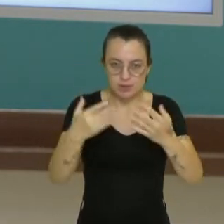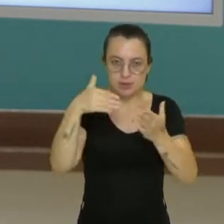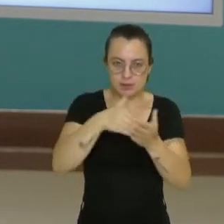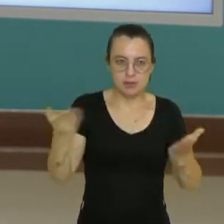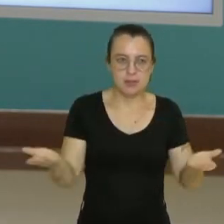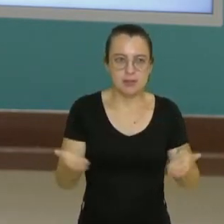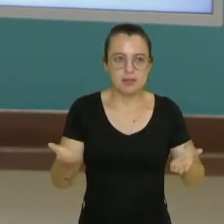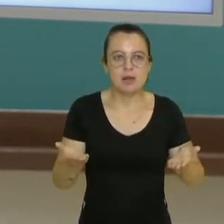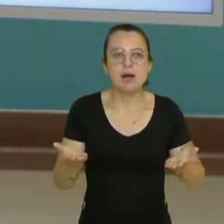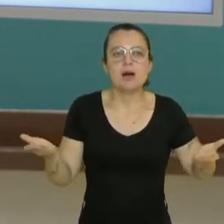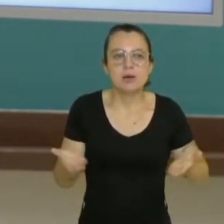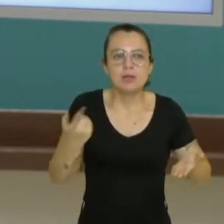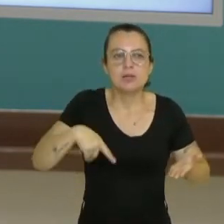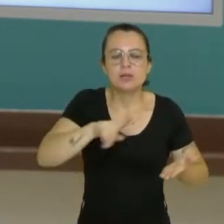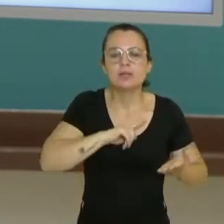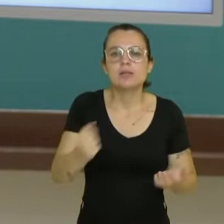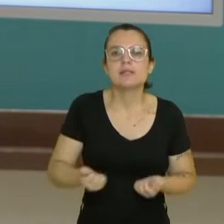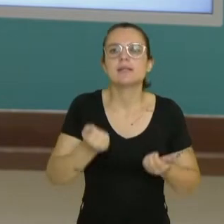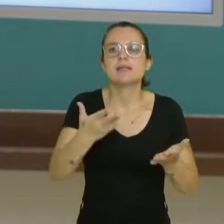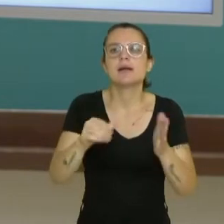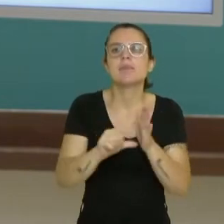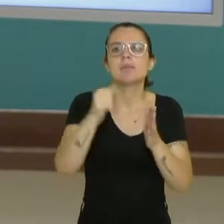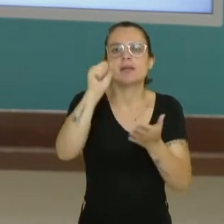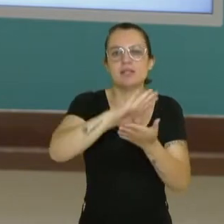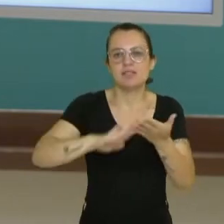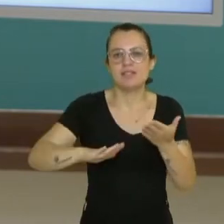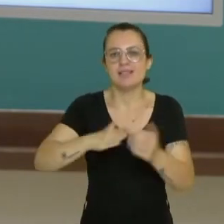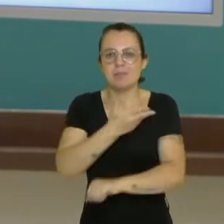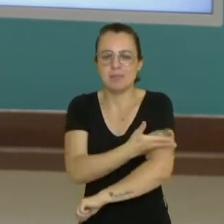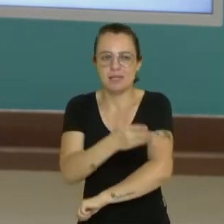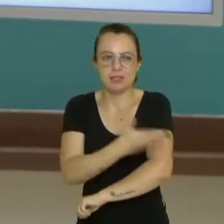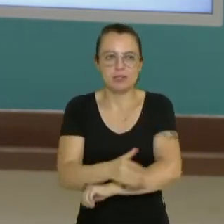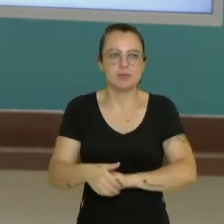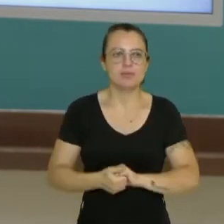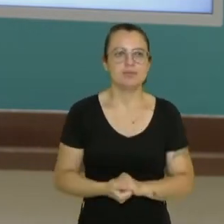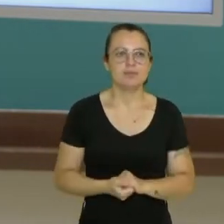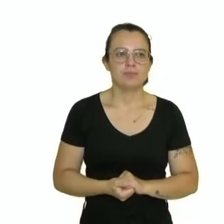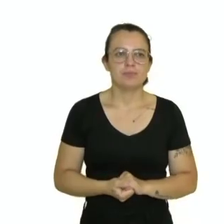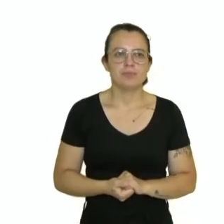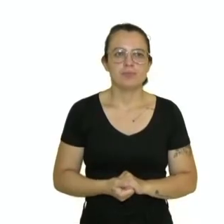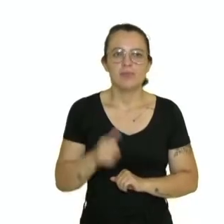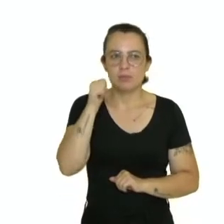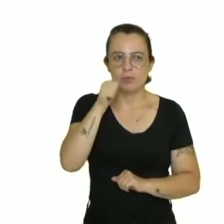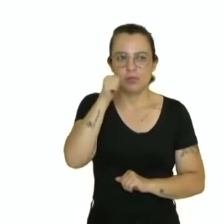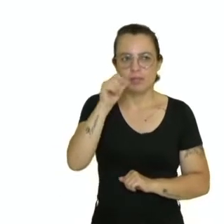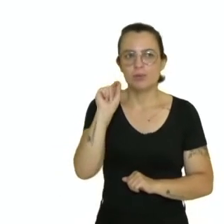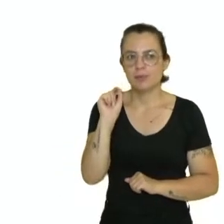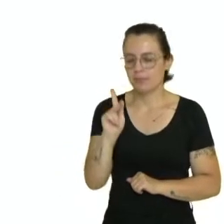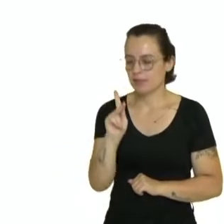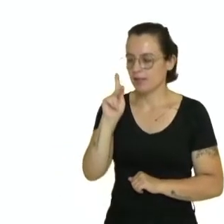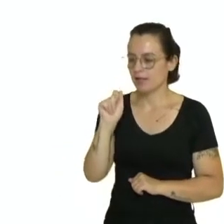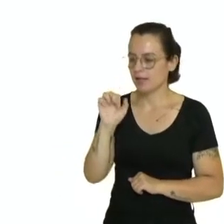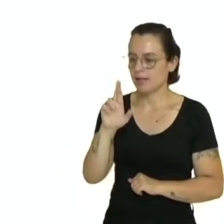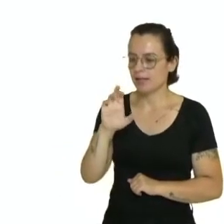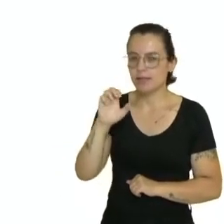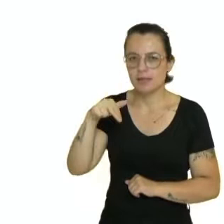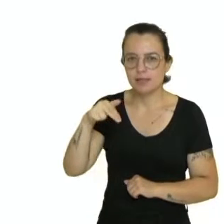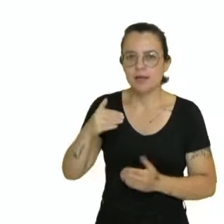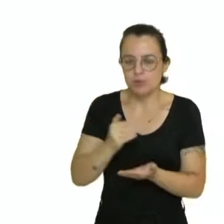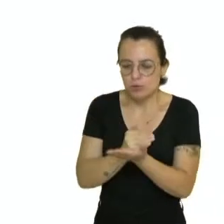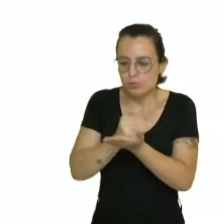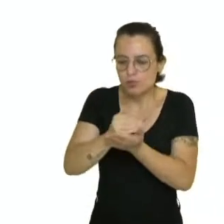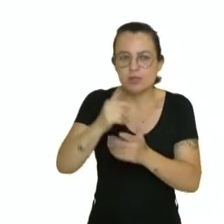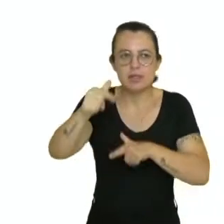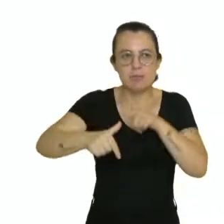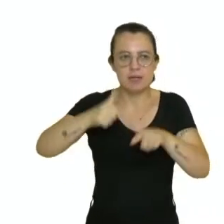pouquinho de prática a respeito da nossa primeira atividade. Vamos ver aqui a Karen. Karen acabou de ser contratada.